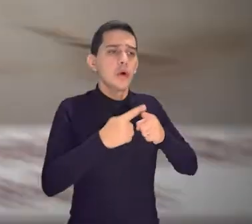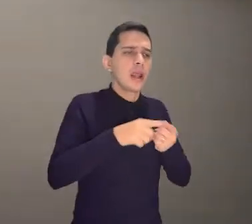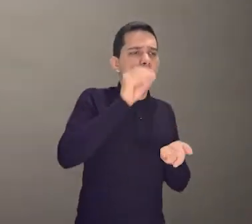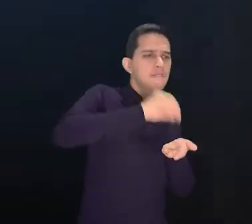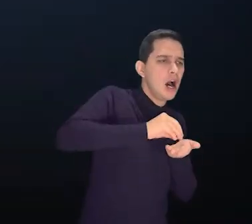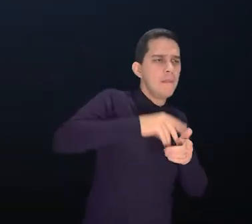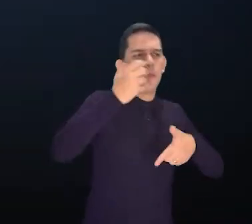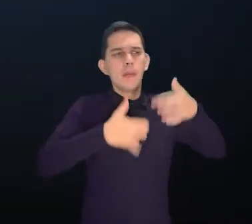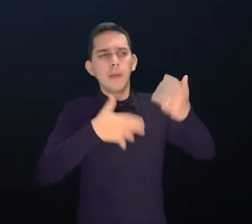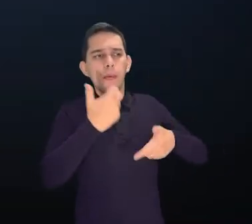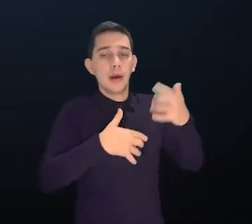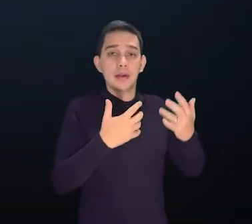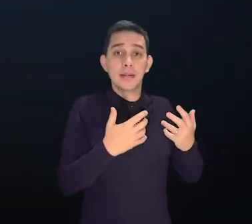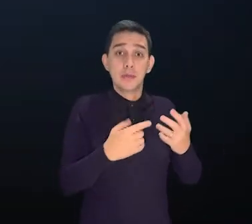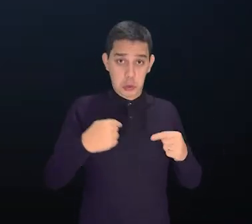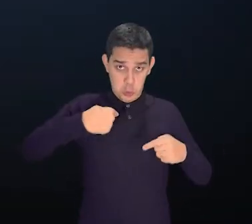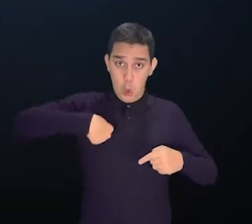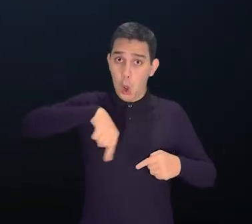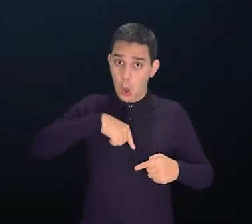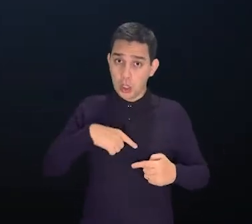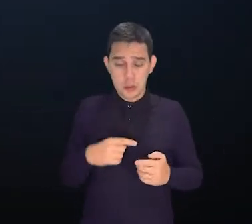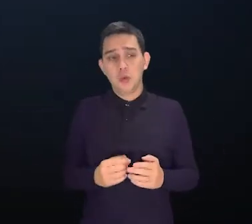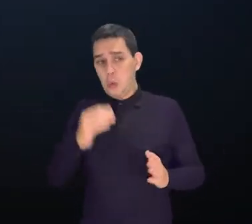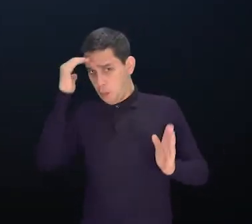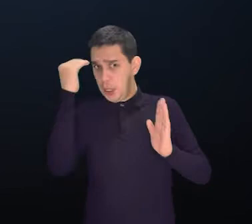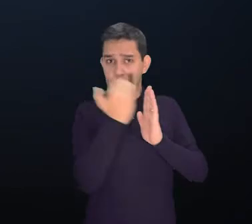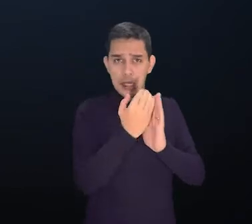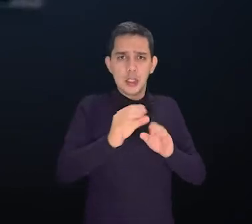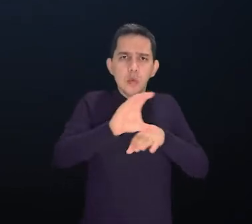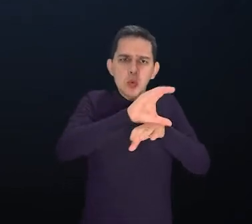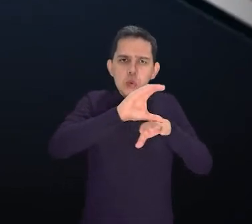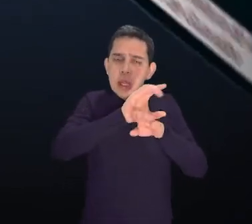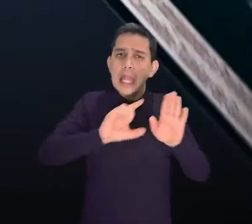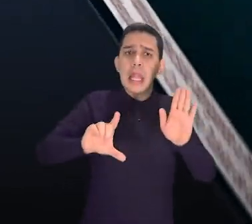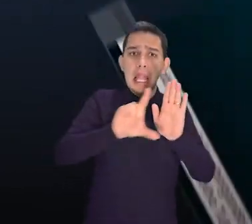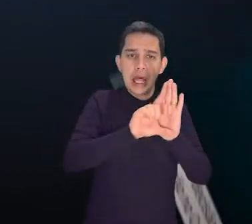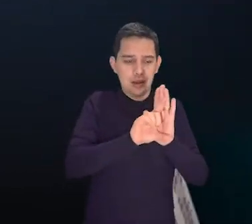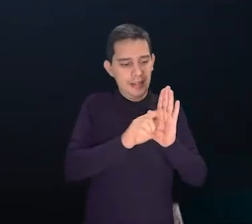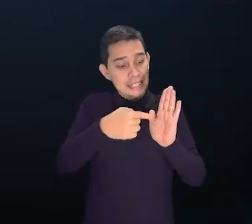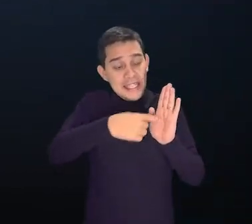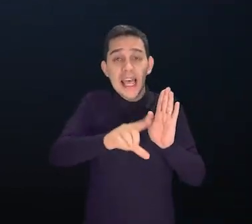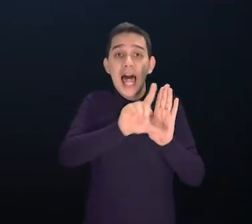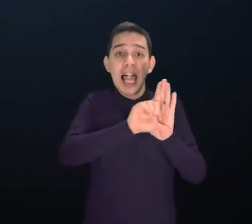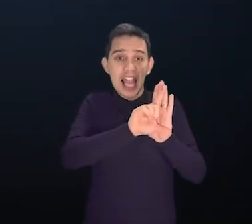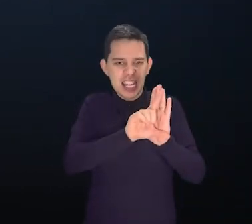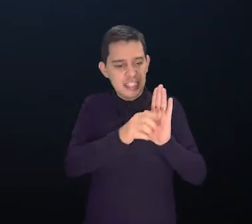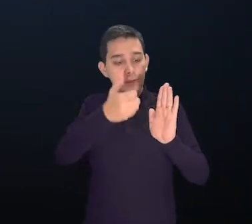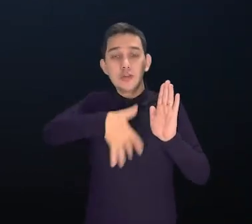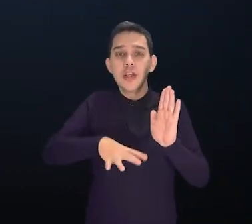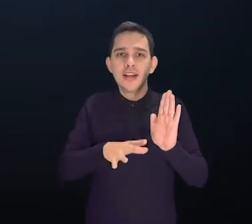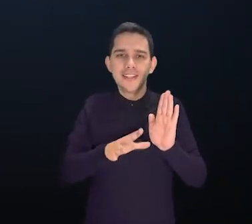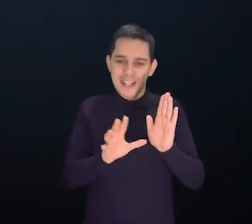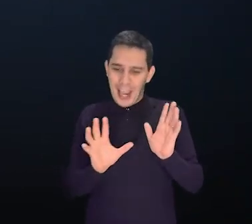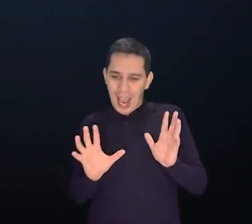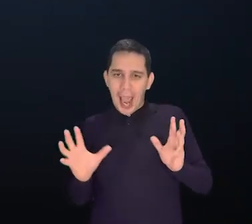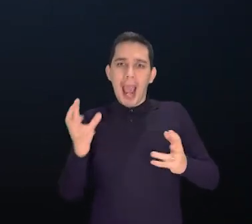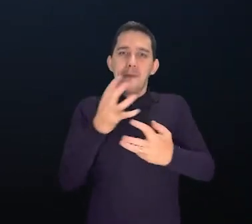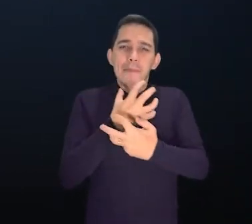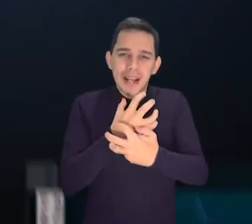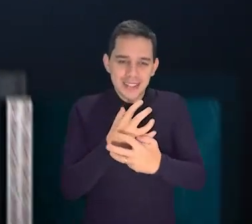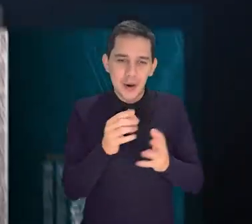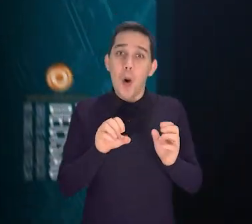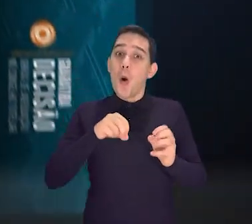amparo no sistema constitucional, que agasalha a temática da infância e